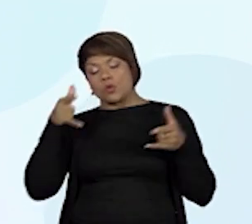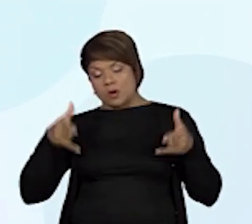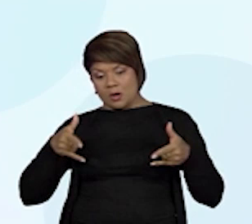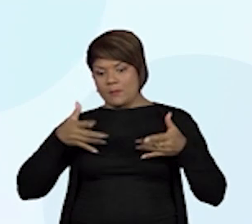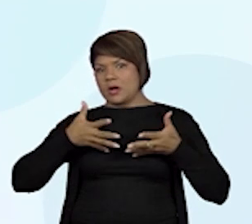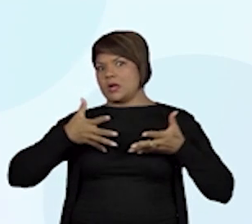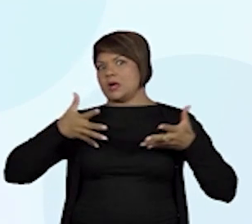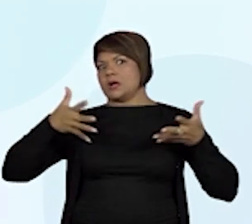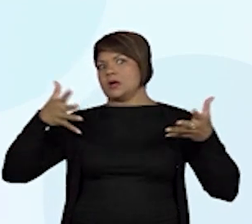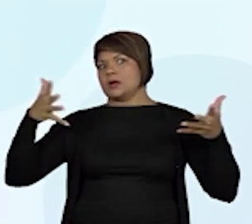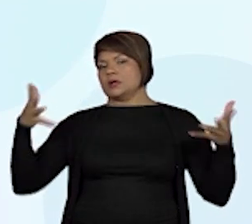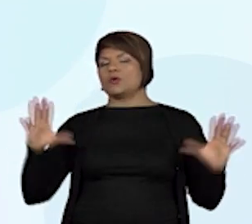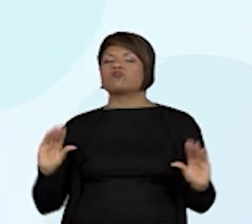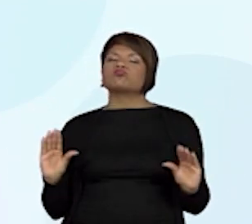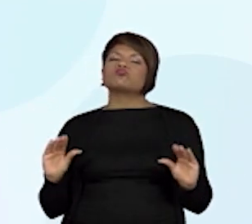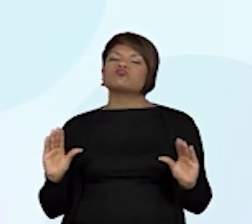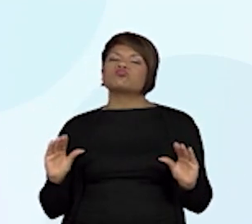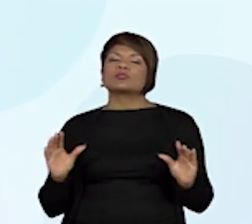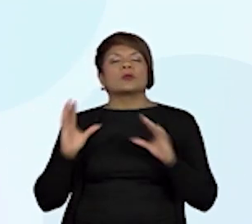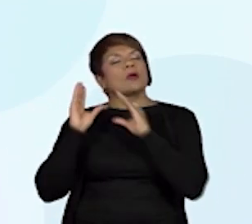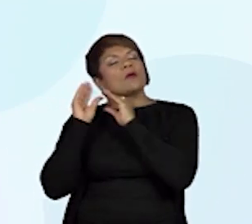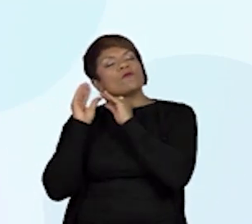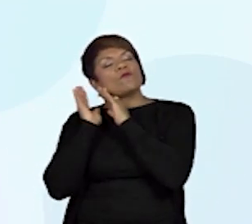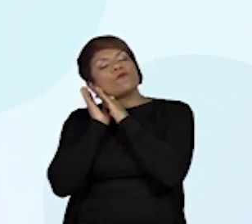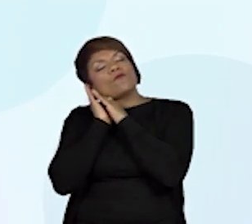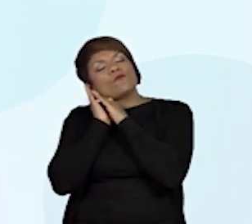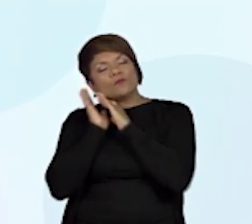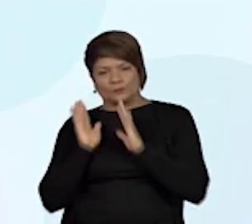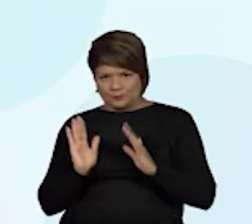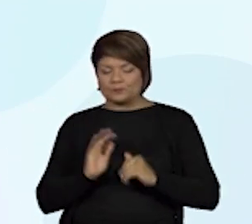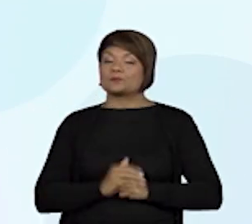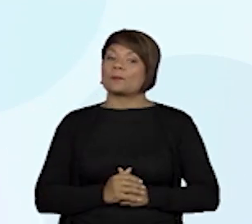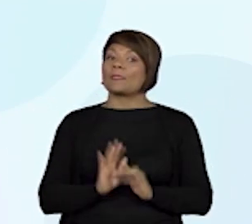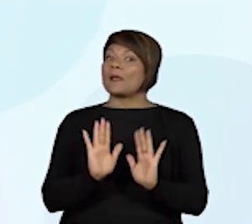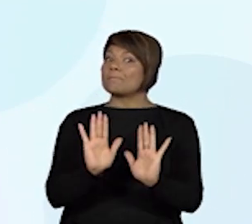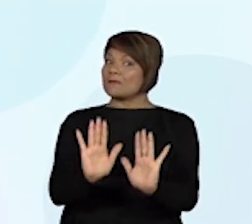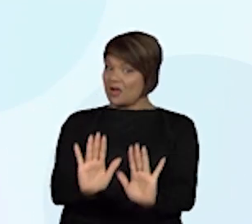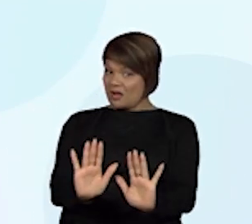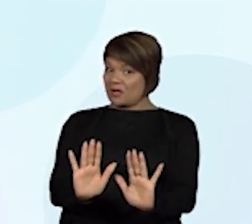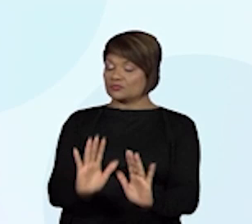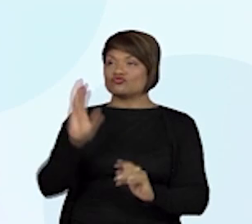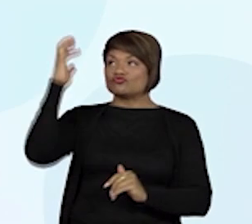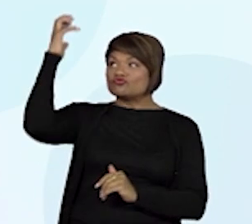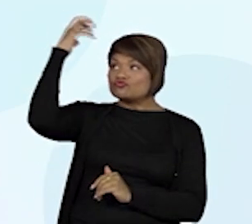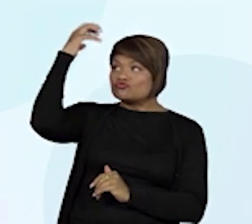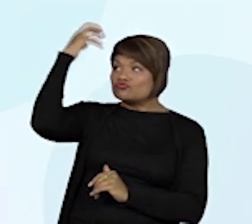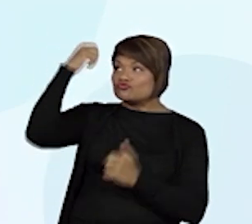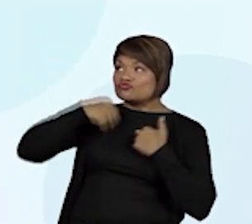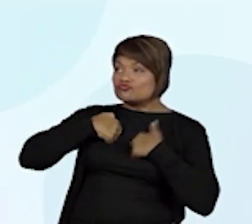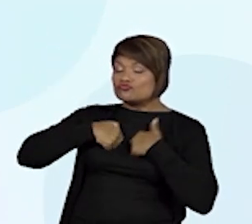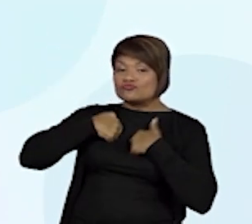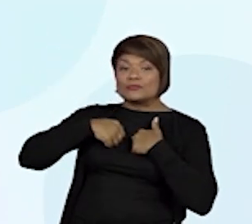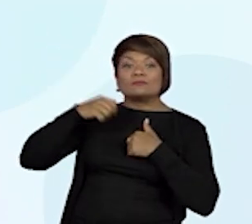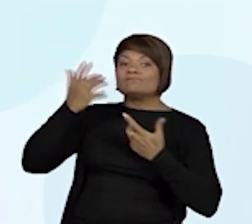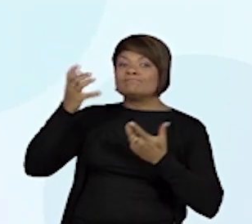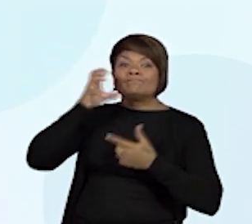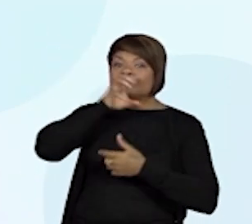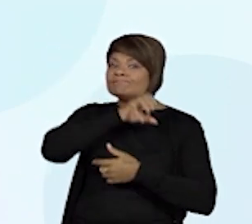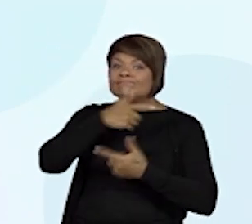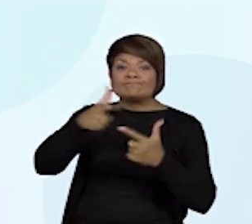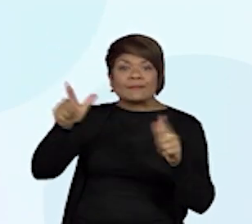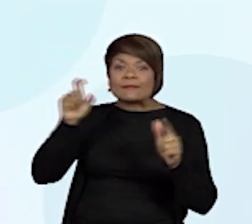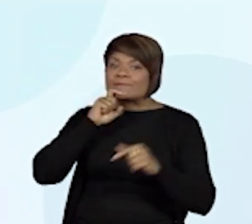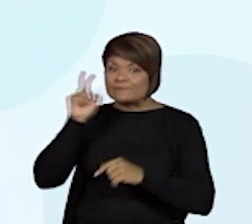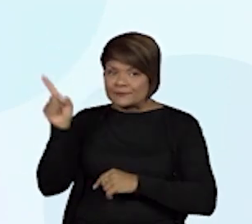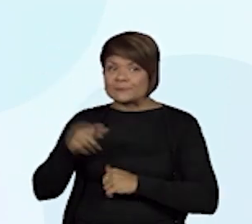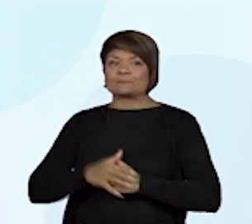e macia e os travesseiros fofinhos. Porém, o chuveiro não estava esquentando. Muito